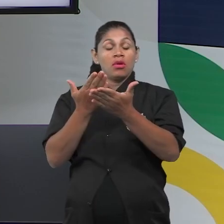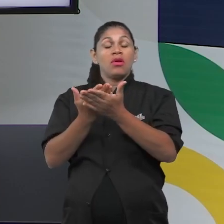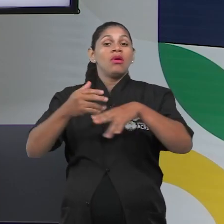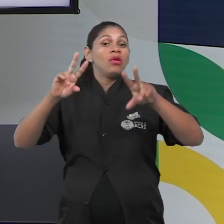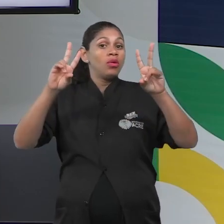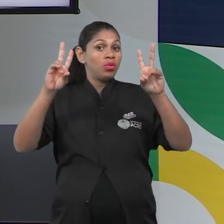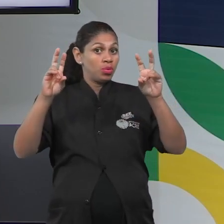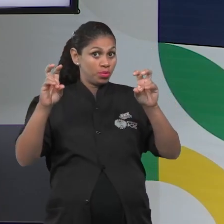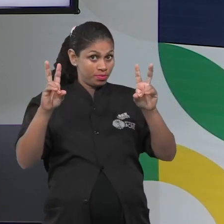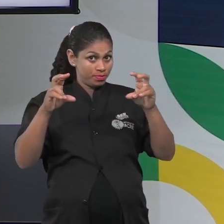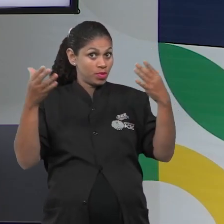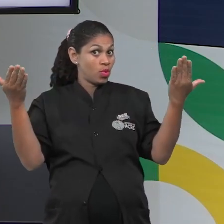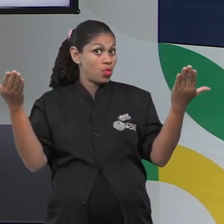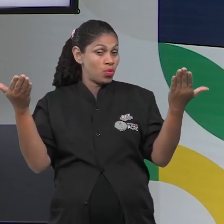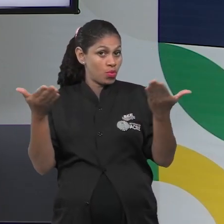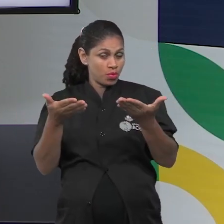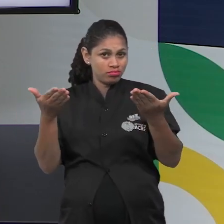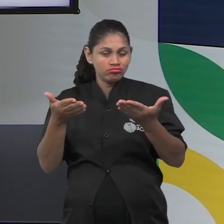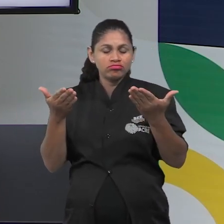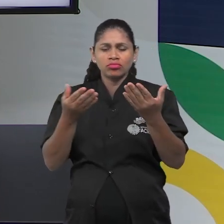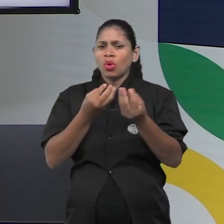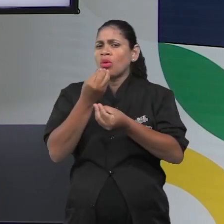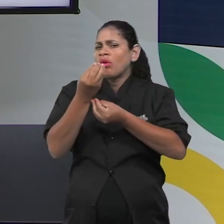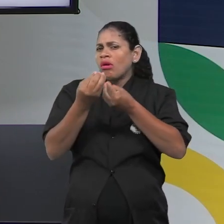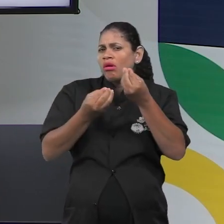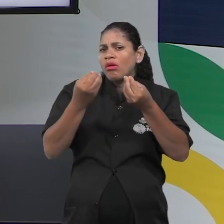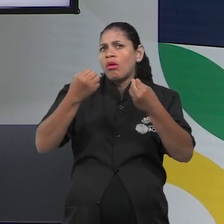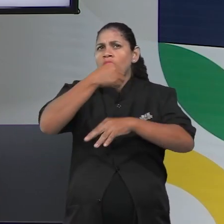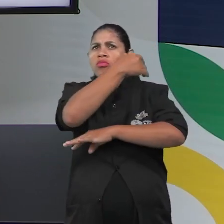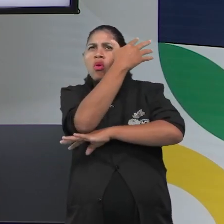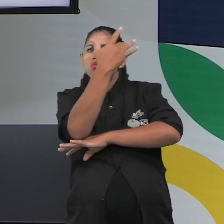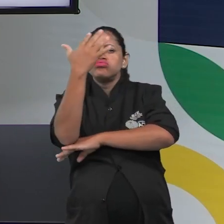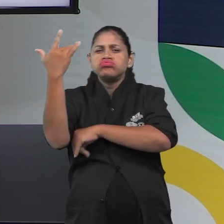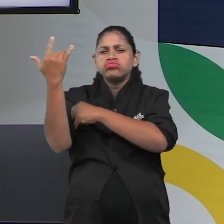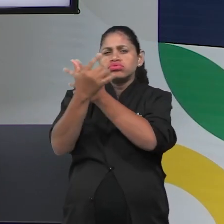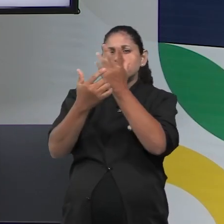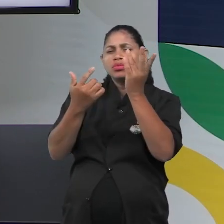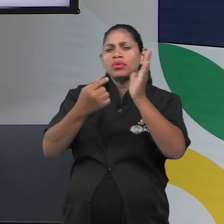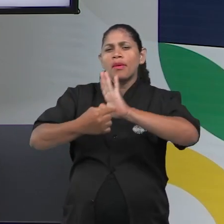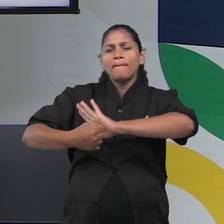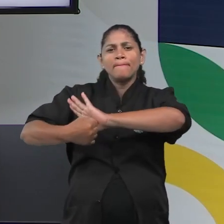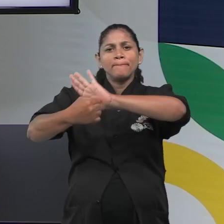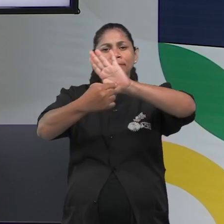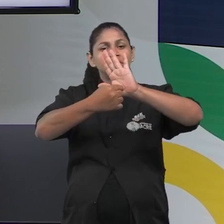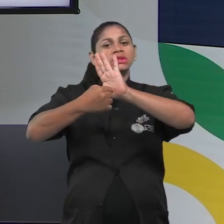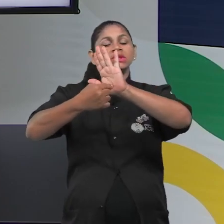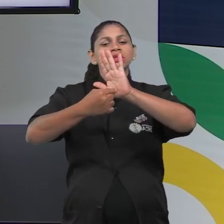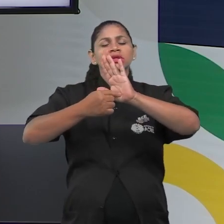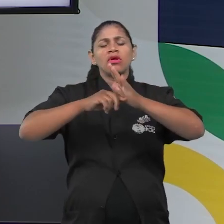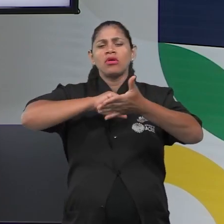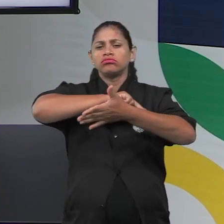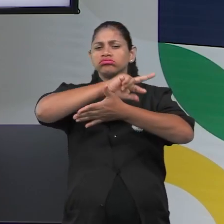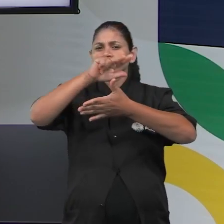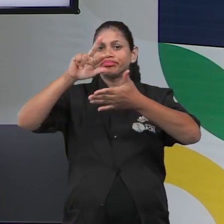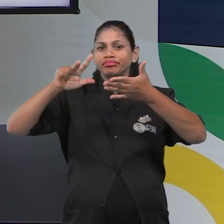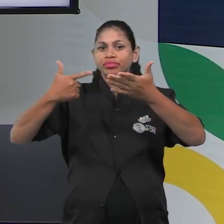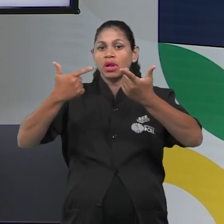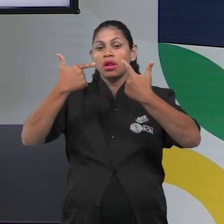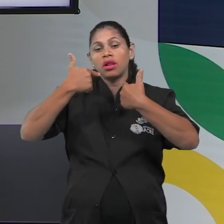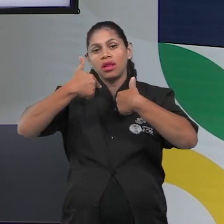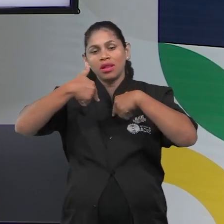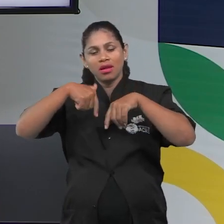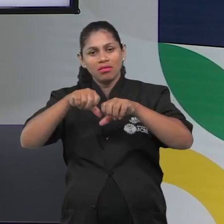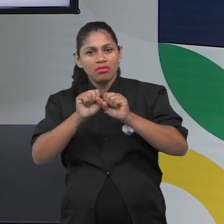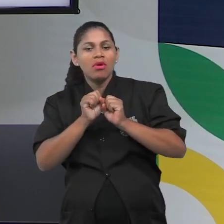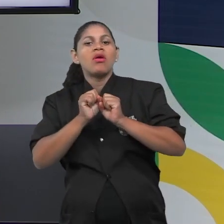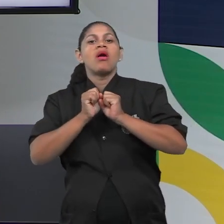falar sobre como o meio ambiente é representado nas diversas linguagens da arte.